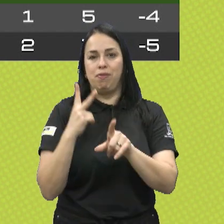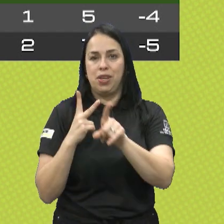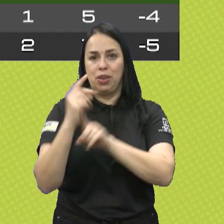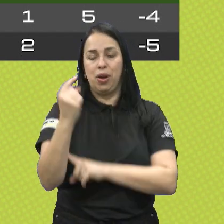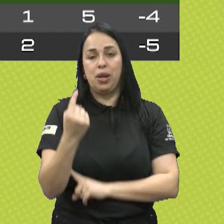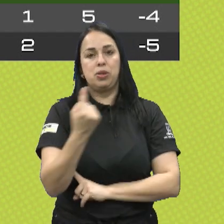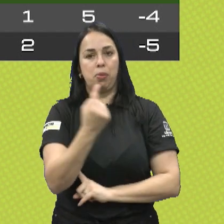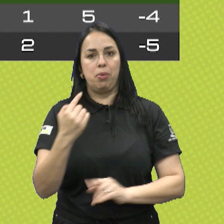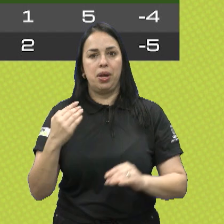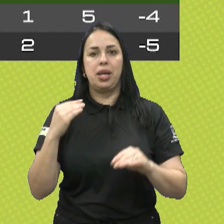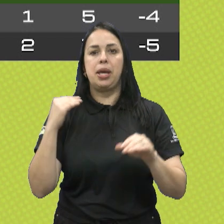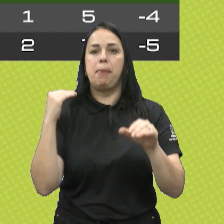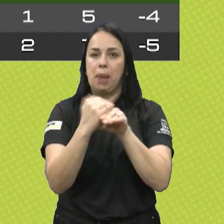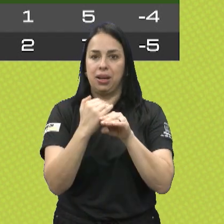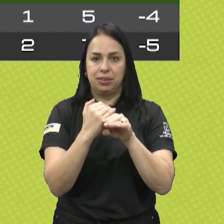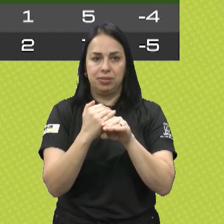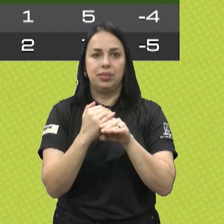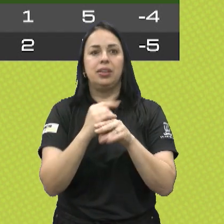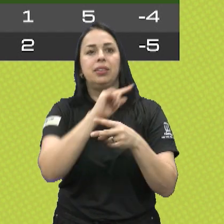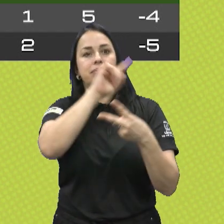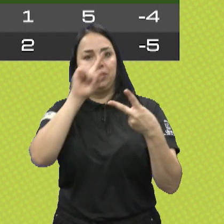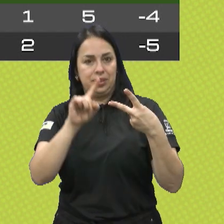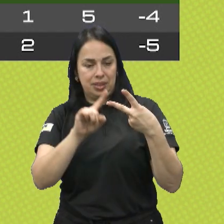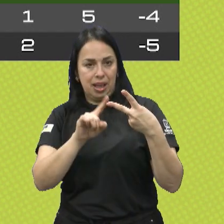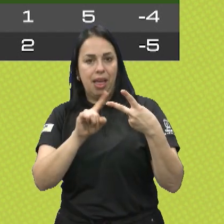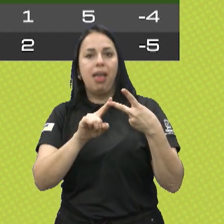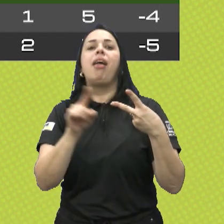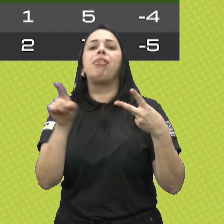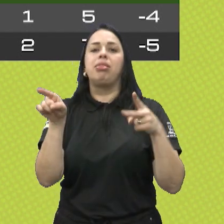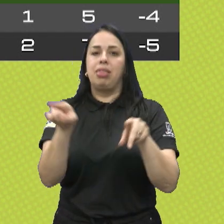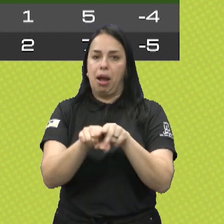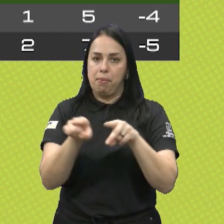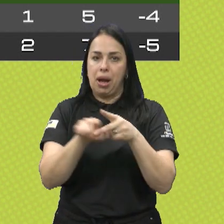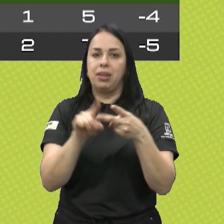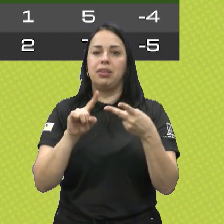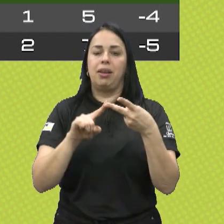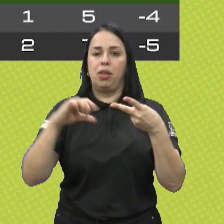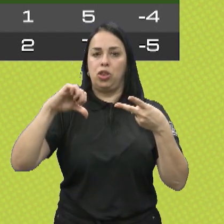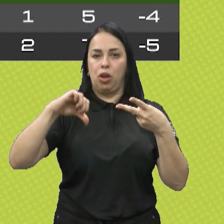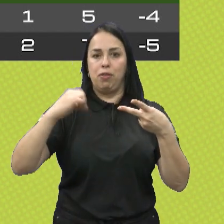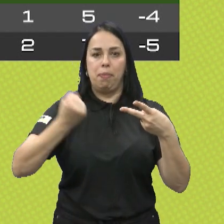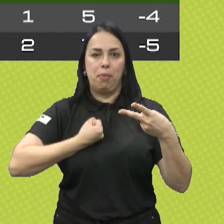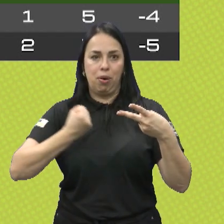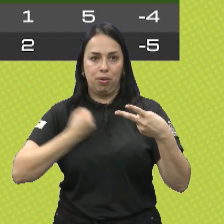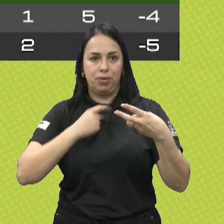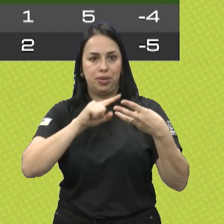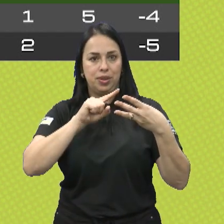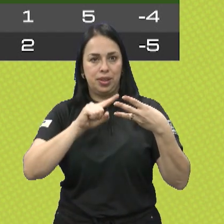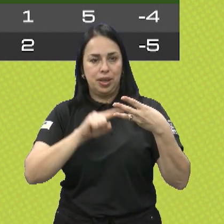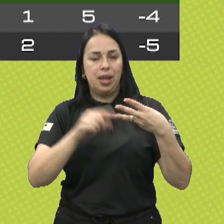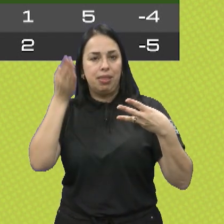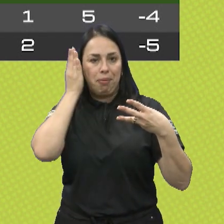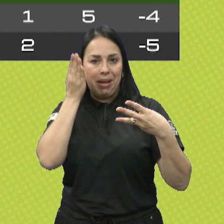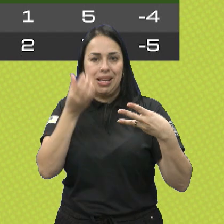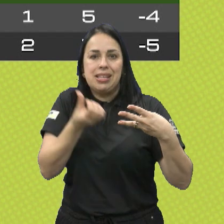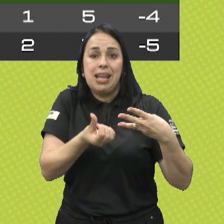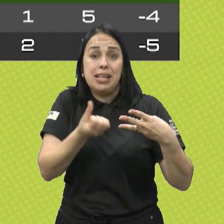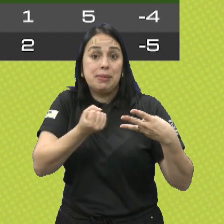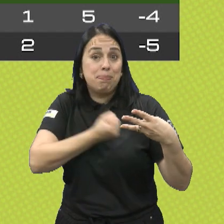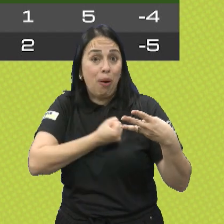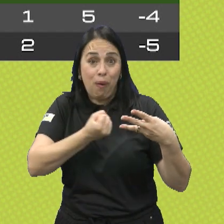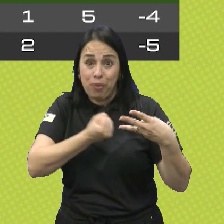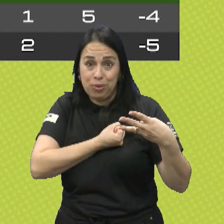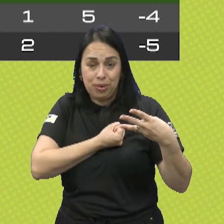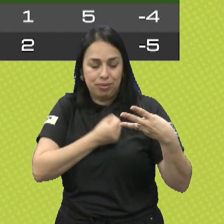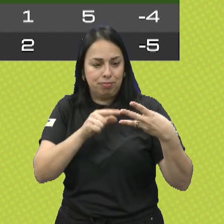é a do São José, seguido pela Portuguesa, que também está invicto na competição com 9 pontos. O Taubaté tem 6 pontos, ou seja, são 7 pontos